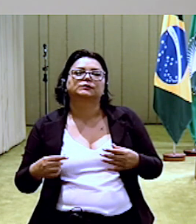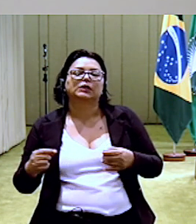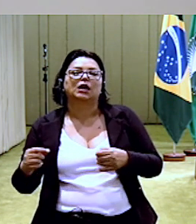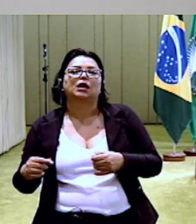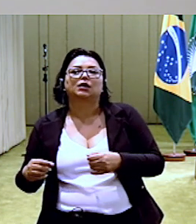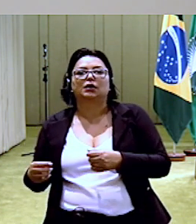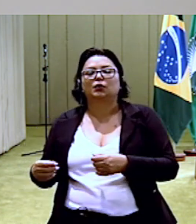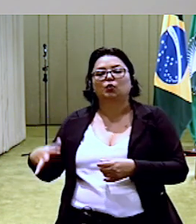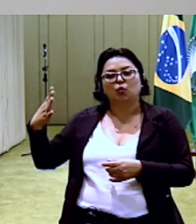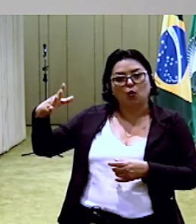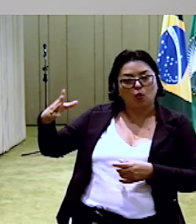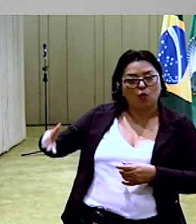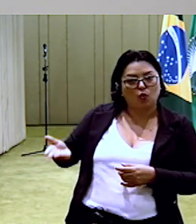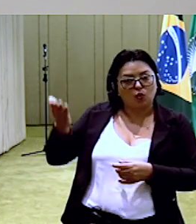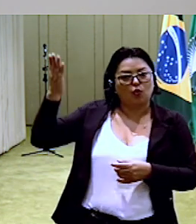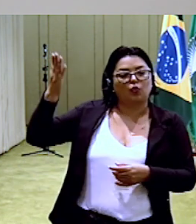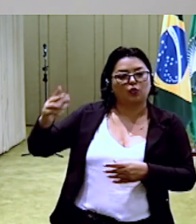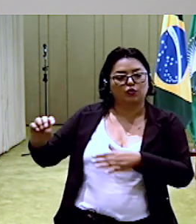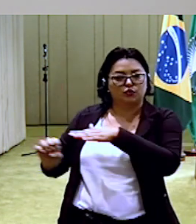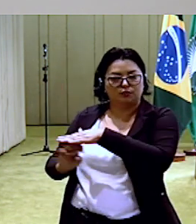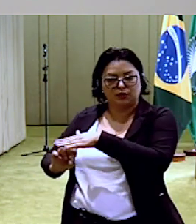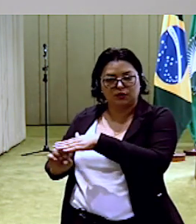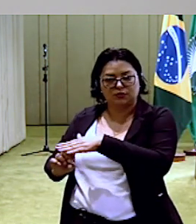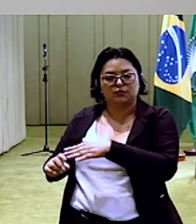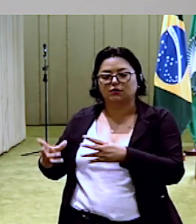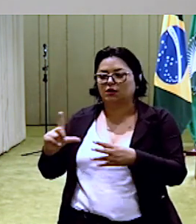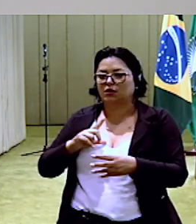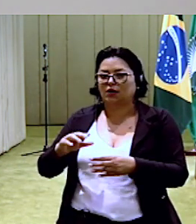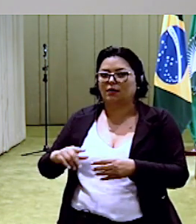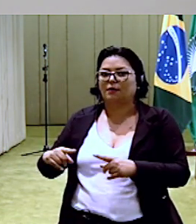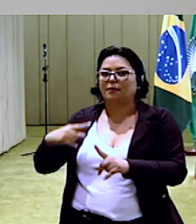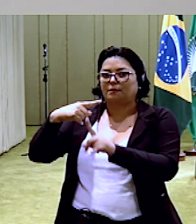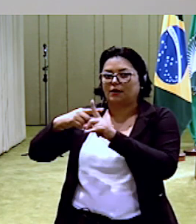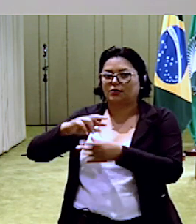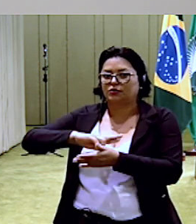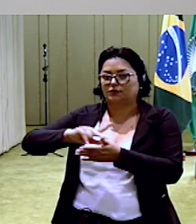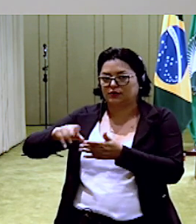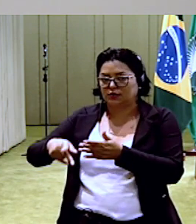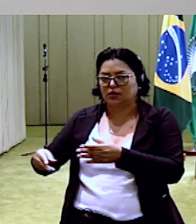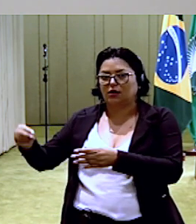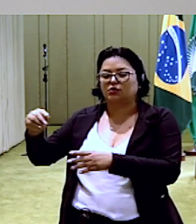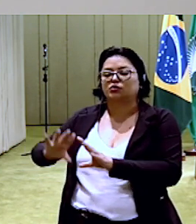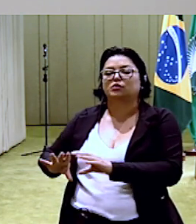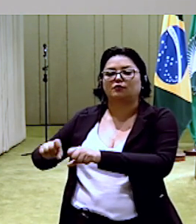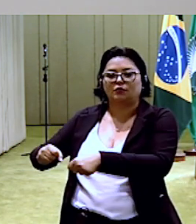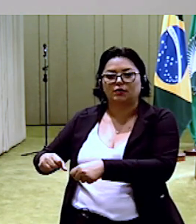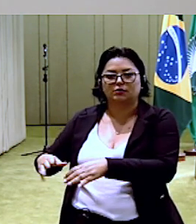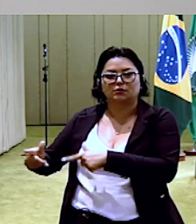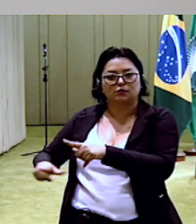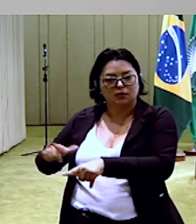empresas que têm maior diversidade nos seus conselhos, né? E a conclusão do estudo de 2019